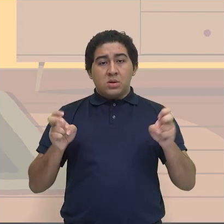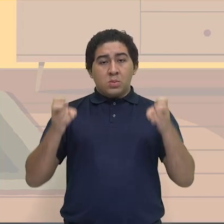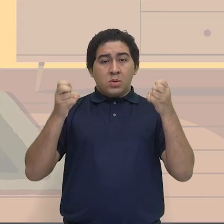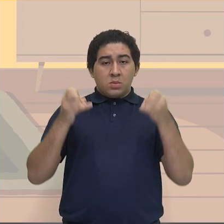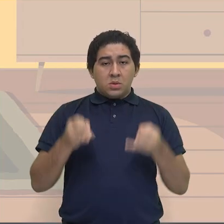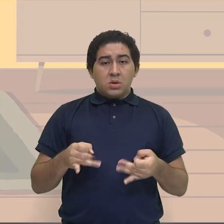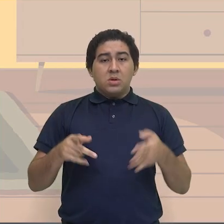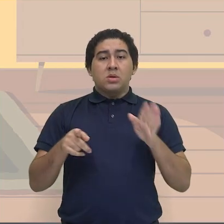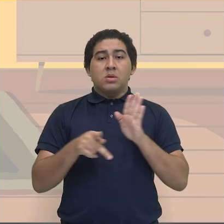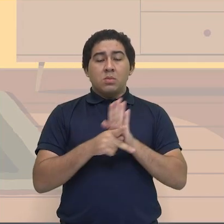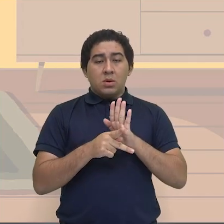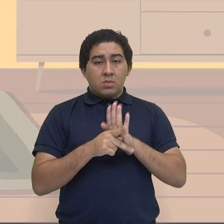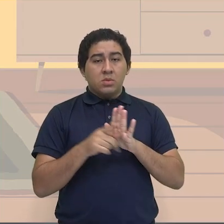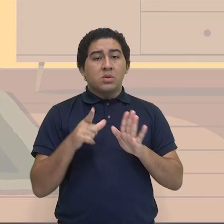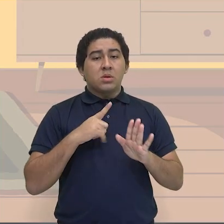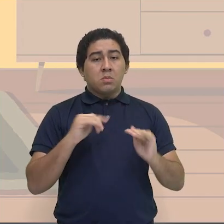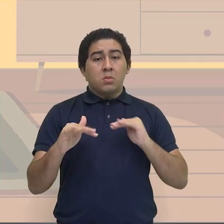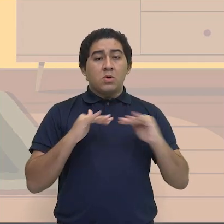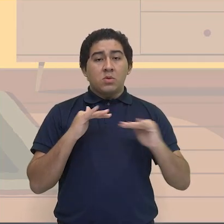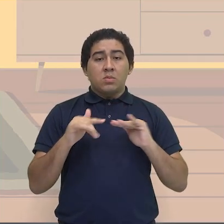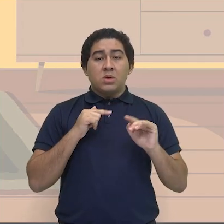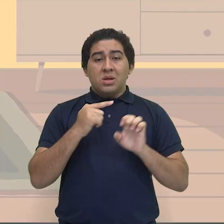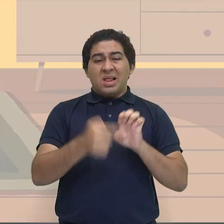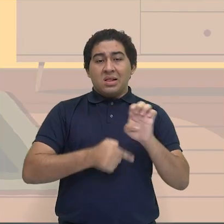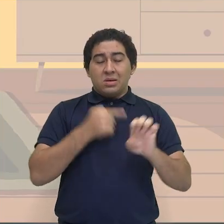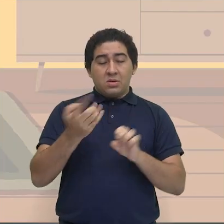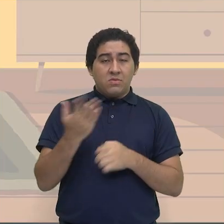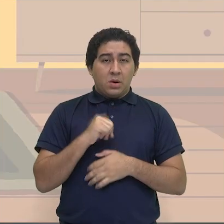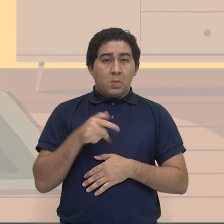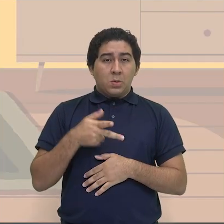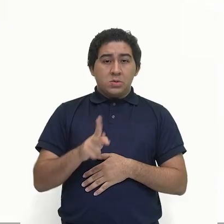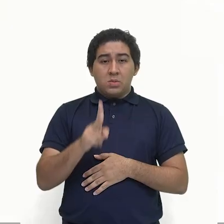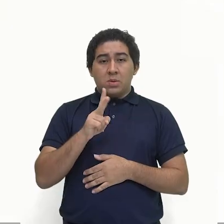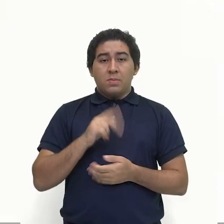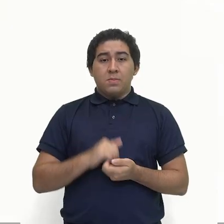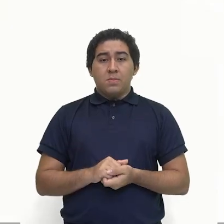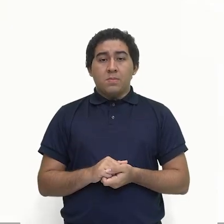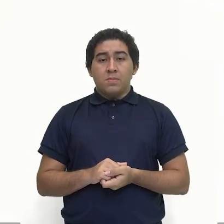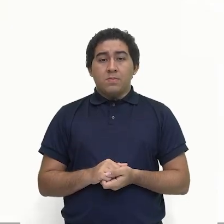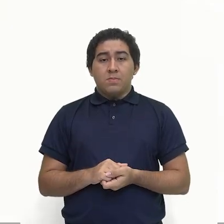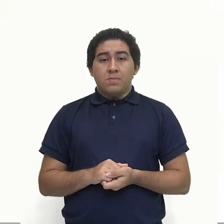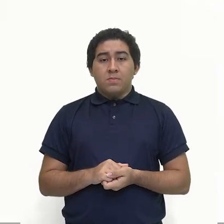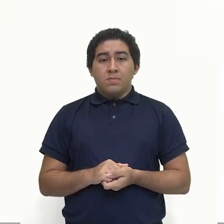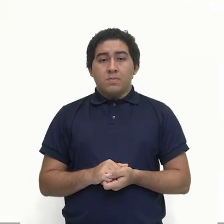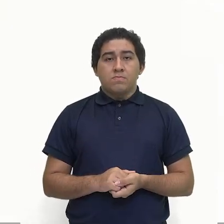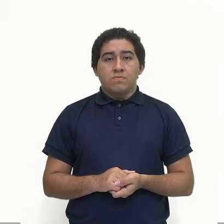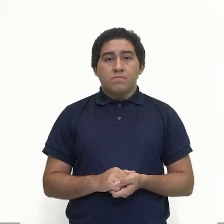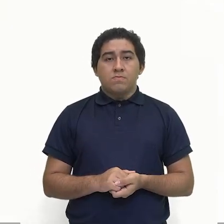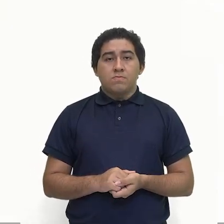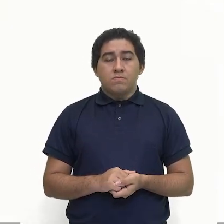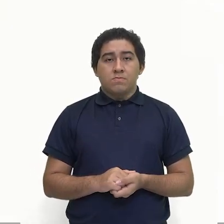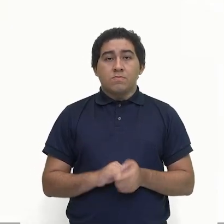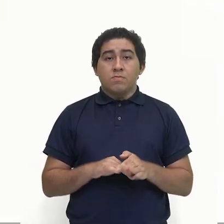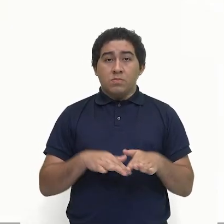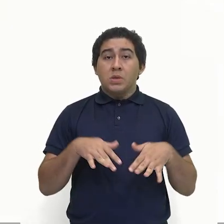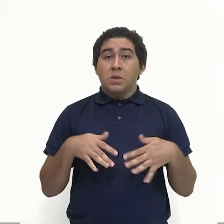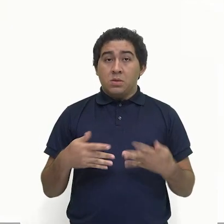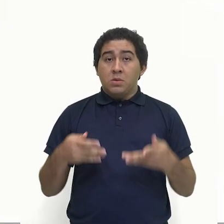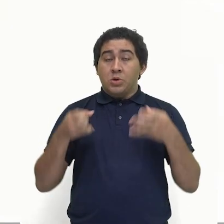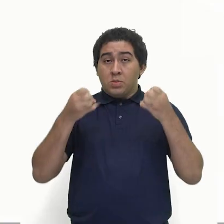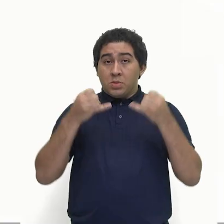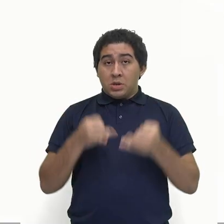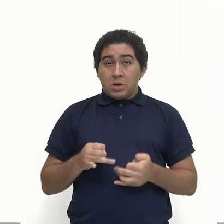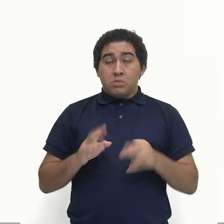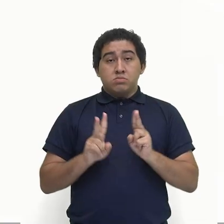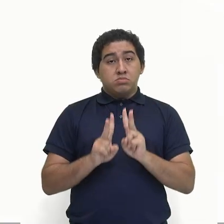elétricas em movimento, vamos lá dar continuidade. Olha só. Como eu estava falando da eletrodinâmica, aí